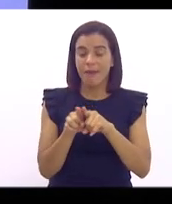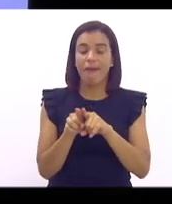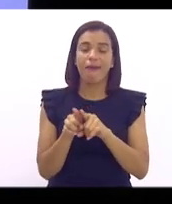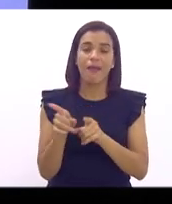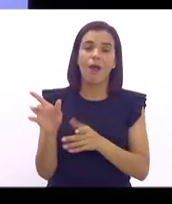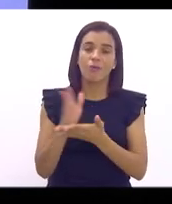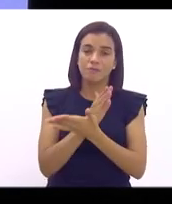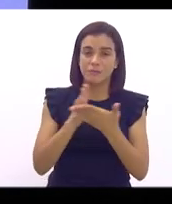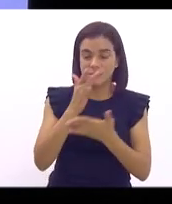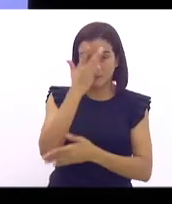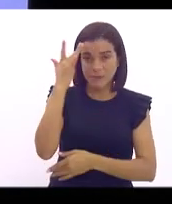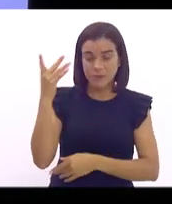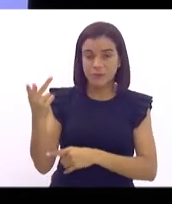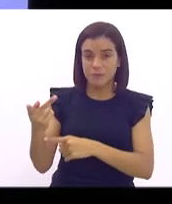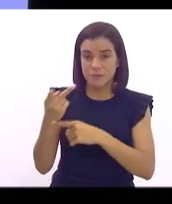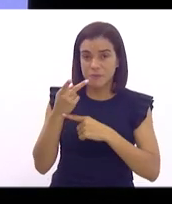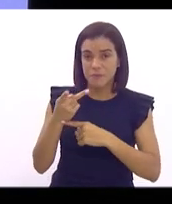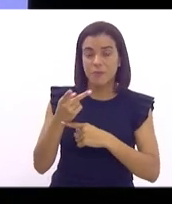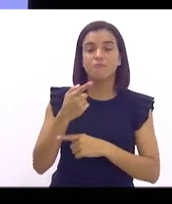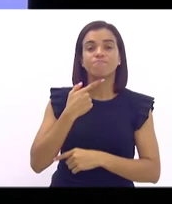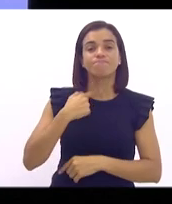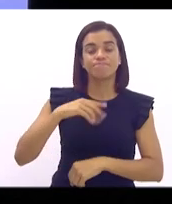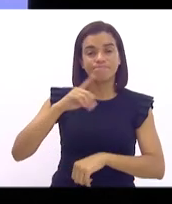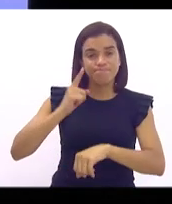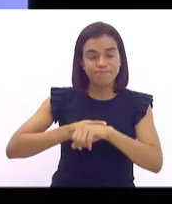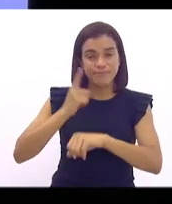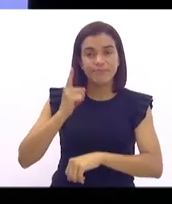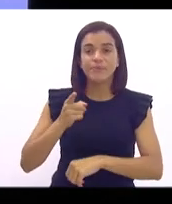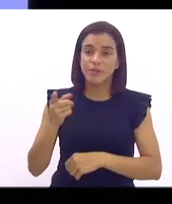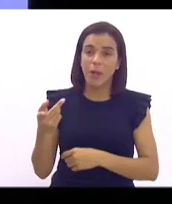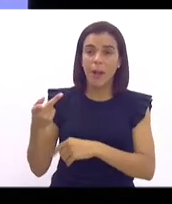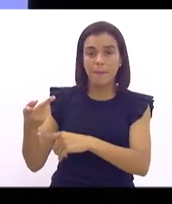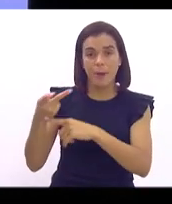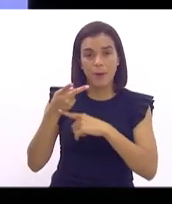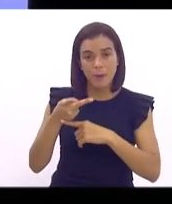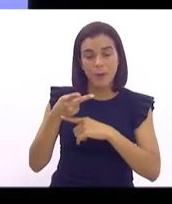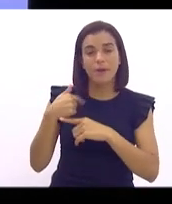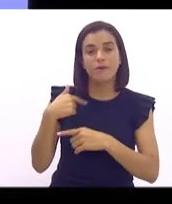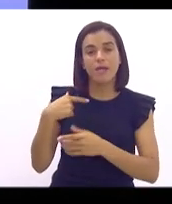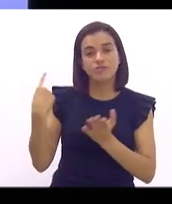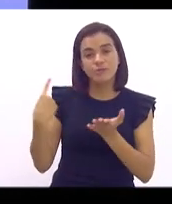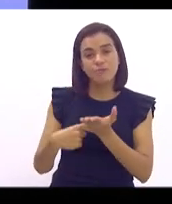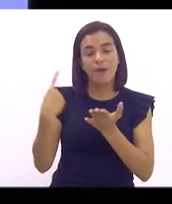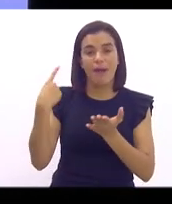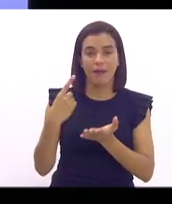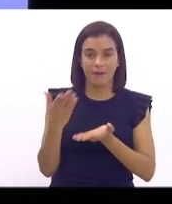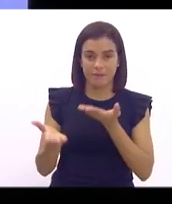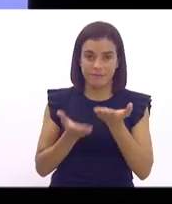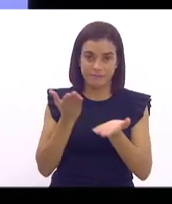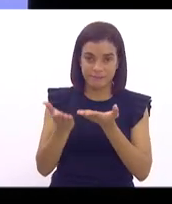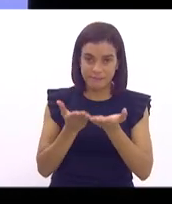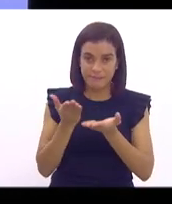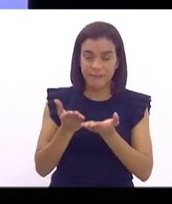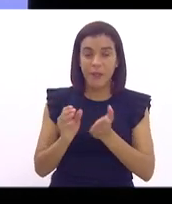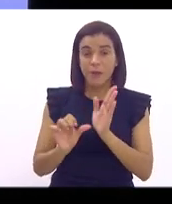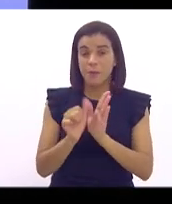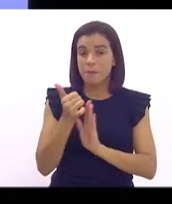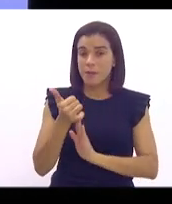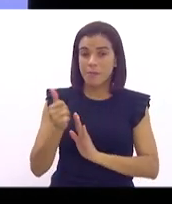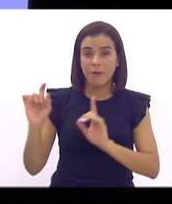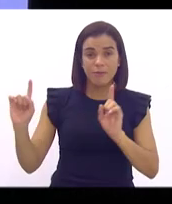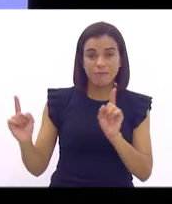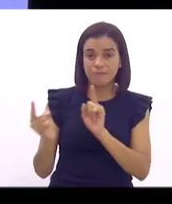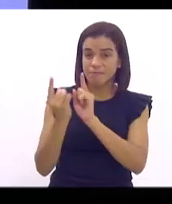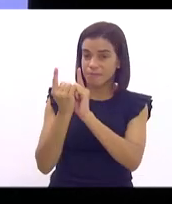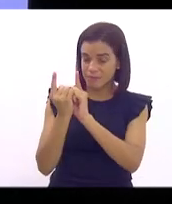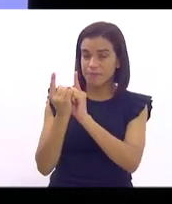espontânea, nós não somos portas abertas de atendimento imediato. Então, essa pessoa, ela nos procura e a gente agenda um atendimento. Então, nesse primeiro contato para o